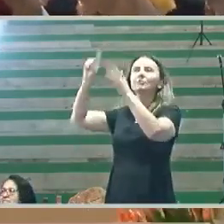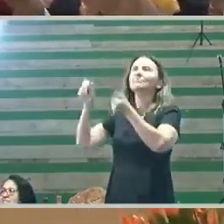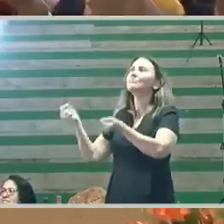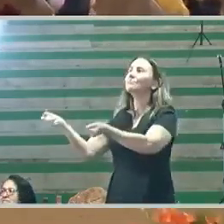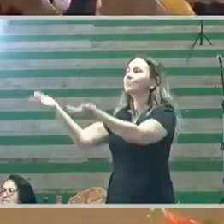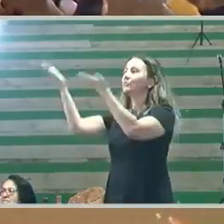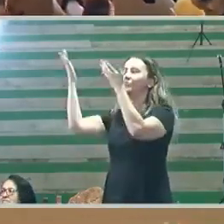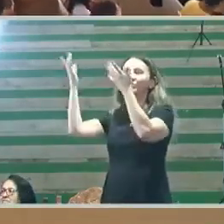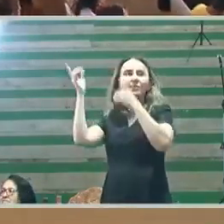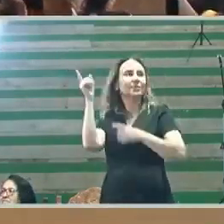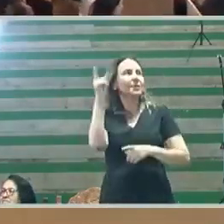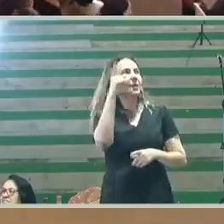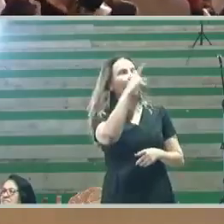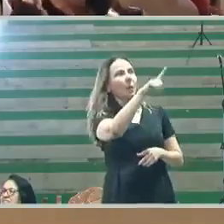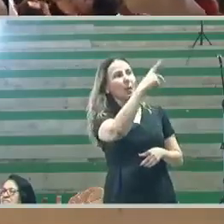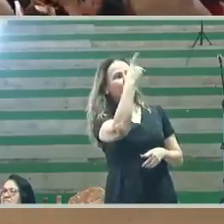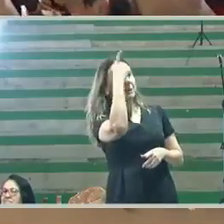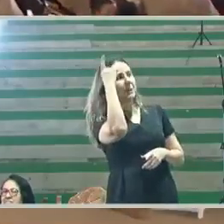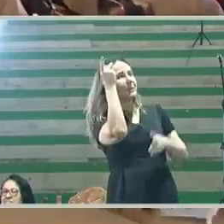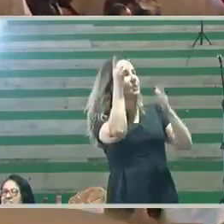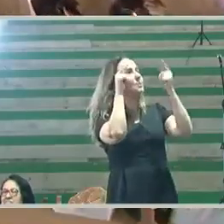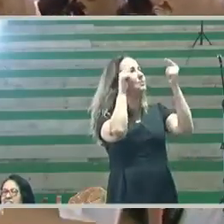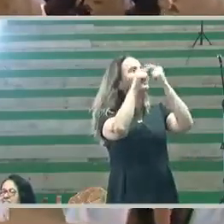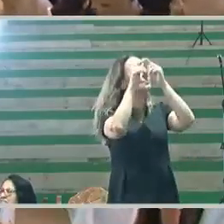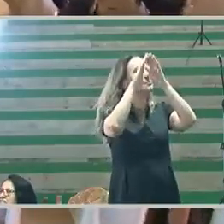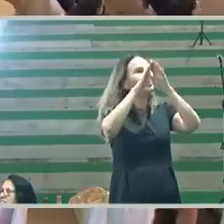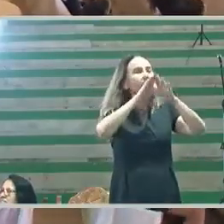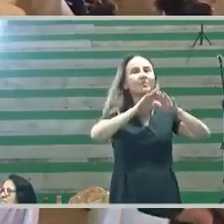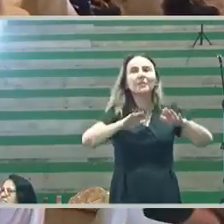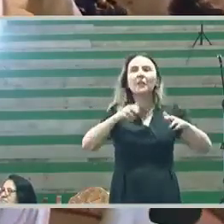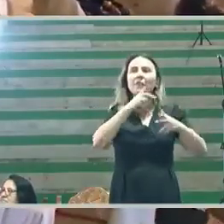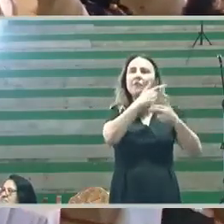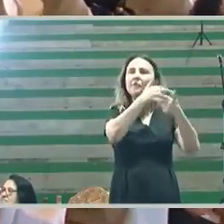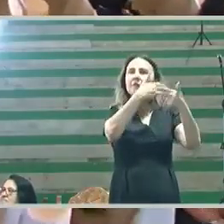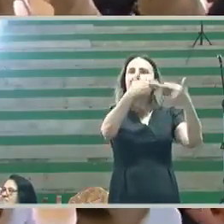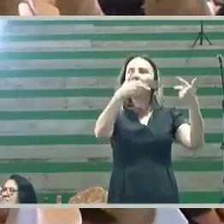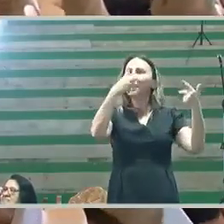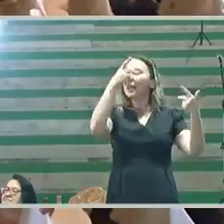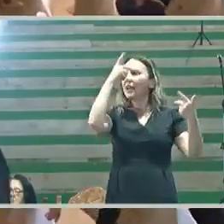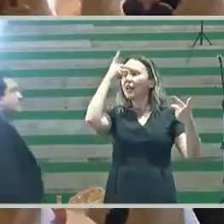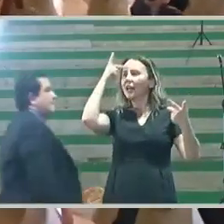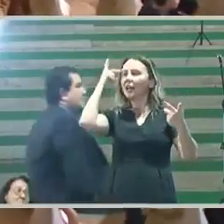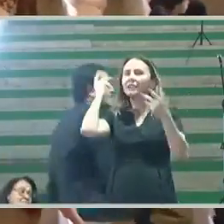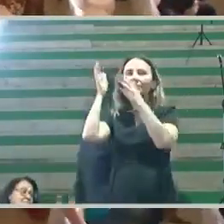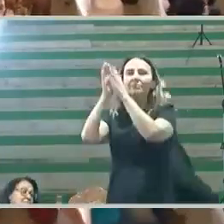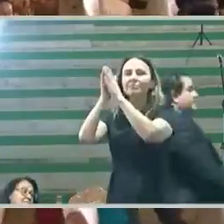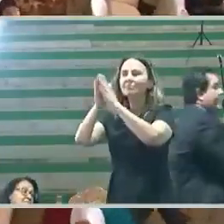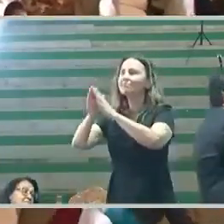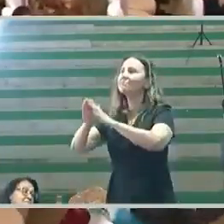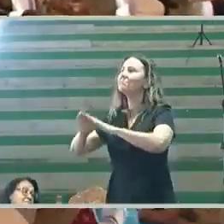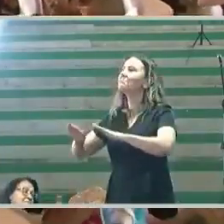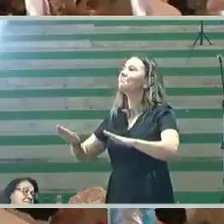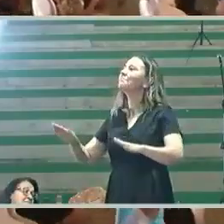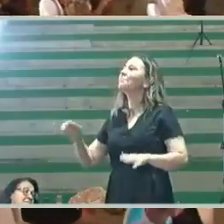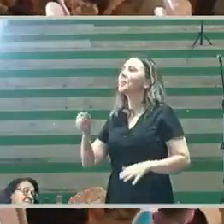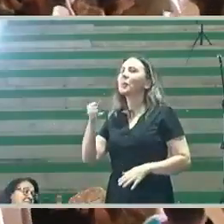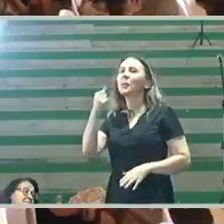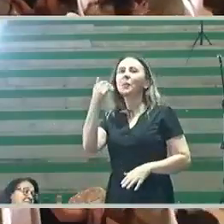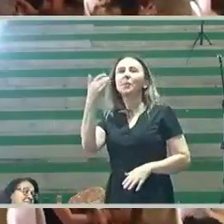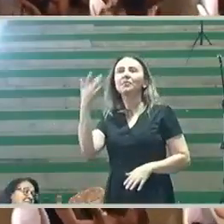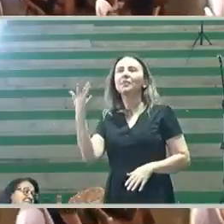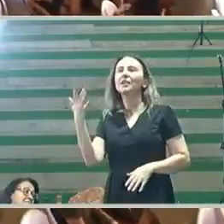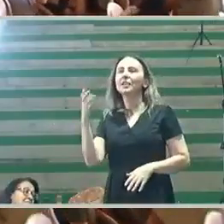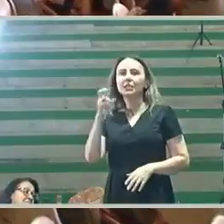Um adorador ali, outro adorador ali, outro adorador ali. Outro. 3, 4,